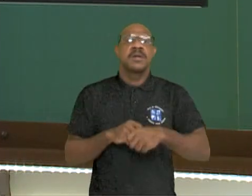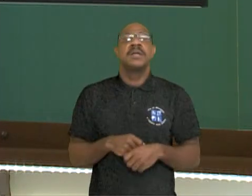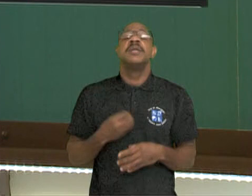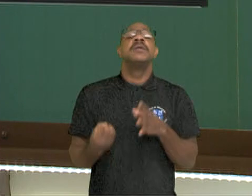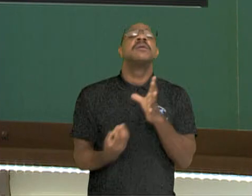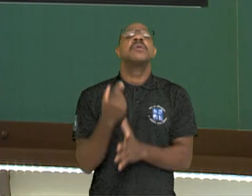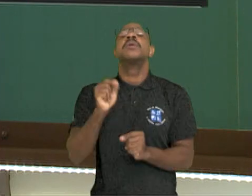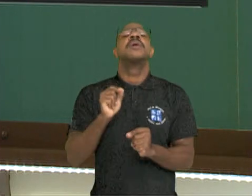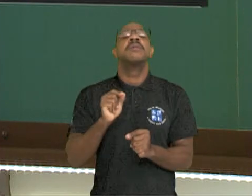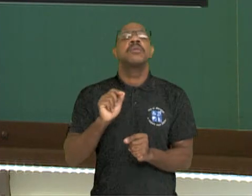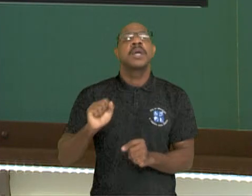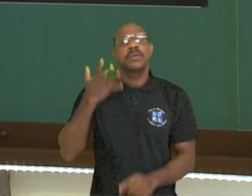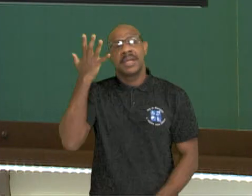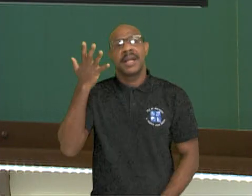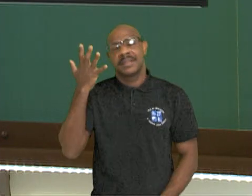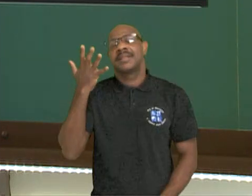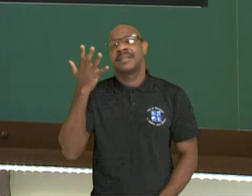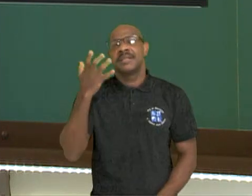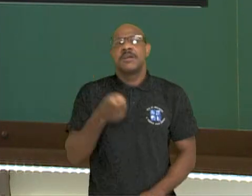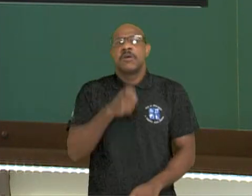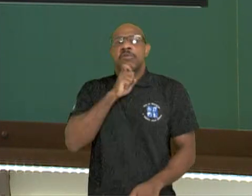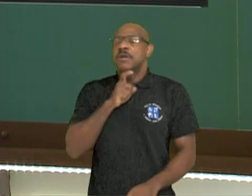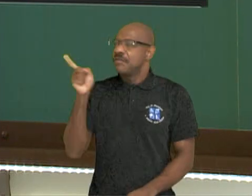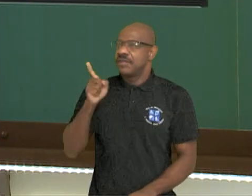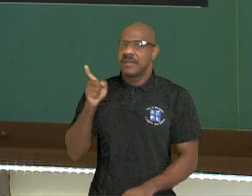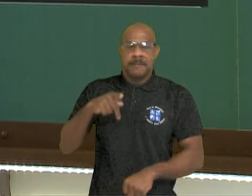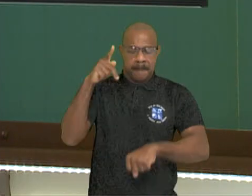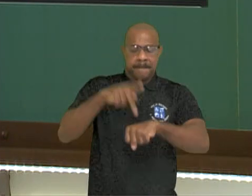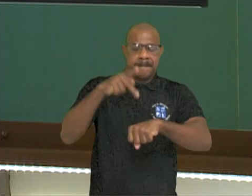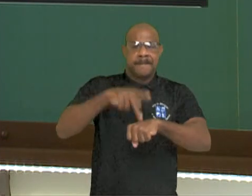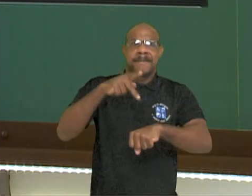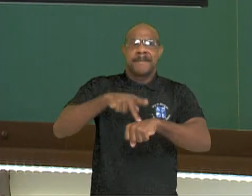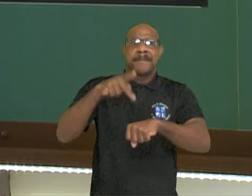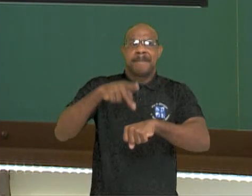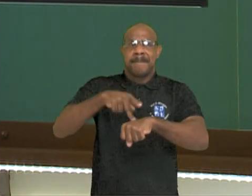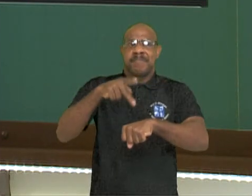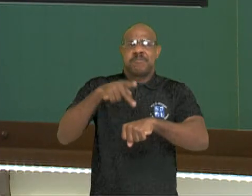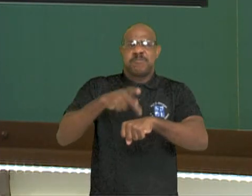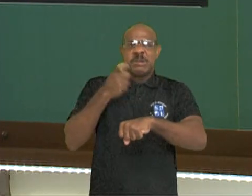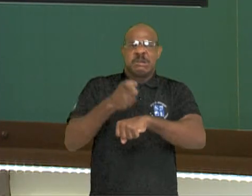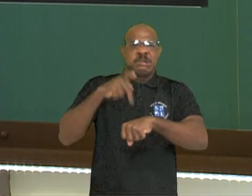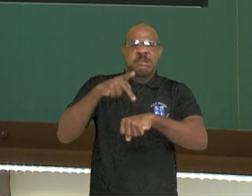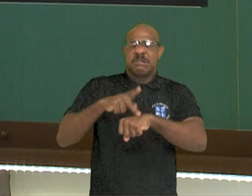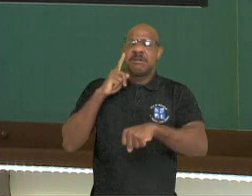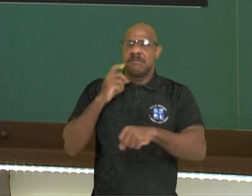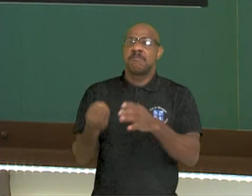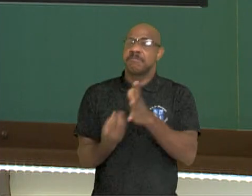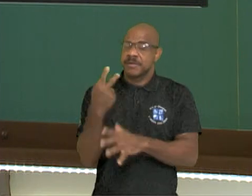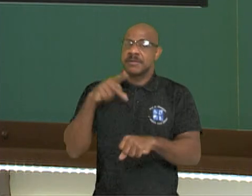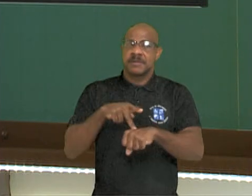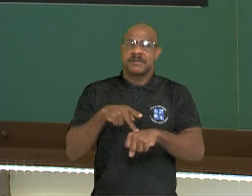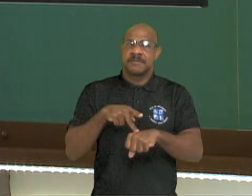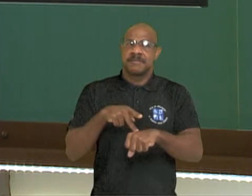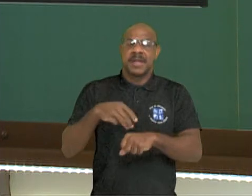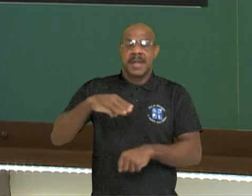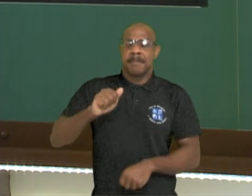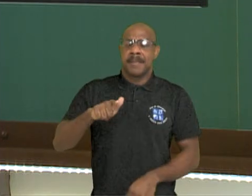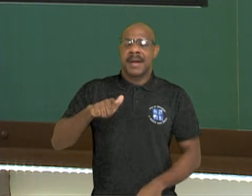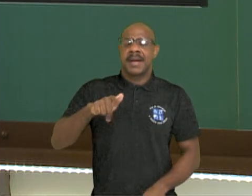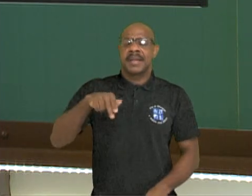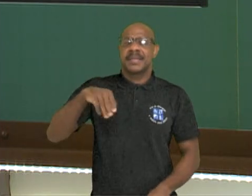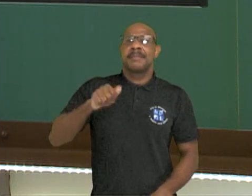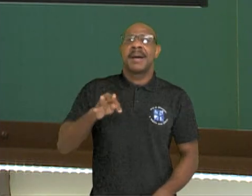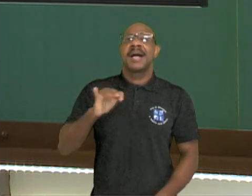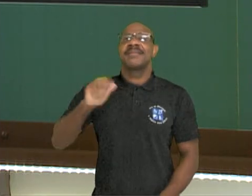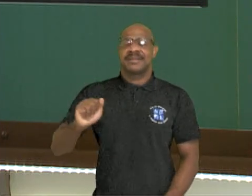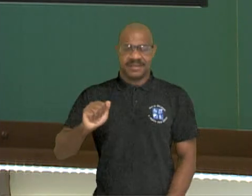resfria? Se formam rochas, são chamadas de rochas magmáticas, né? Formadas a partir do resfriamento do material que está no